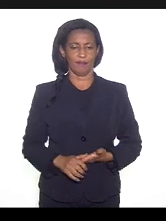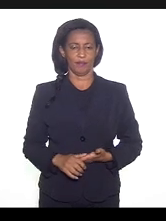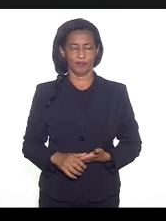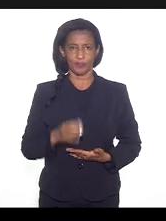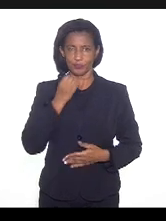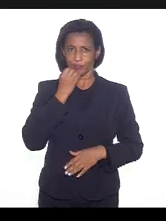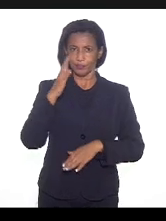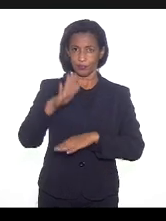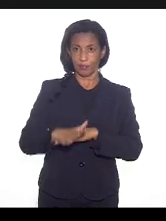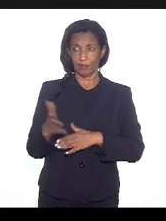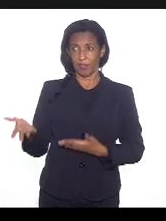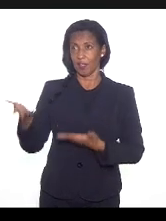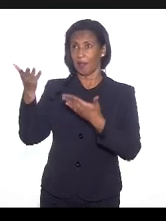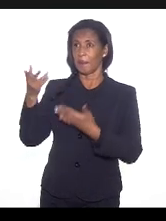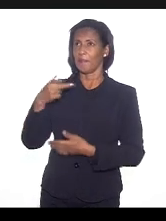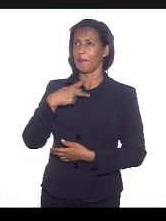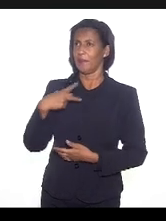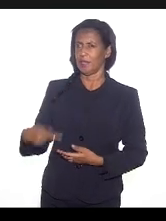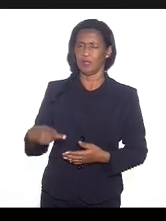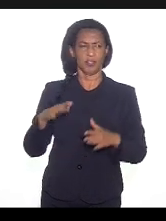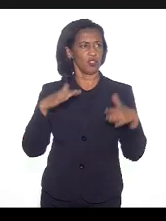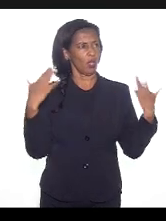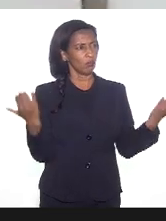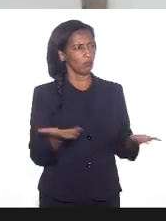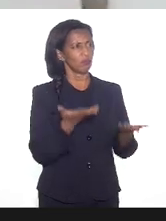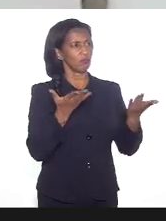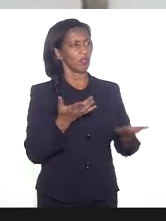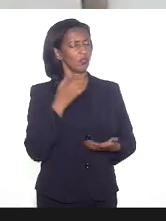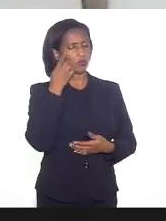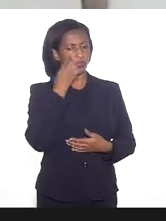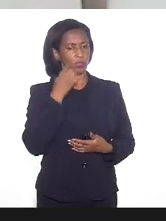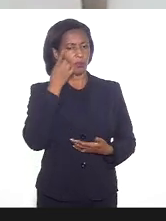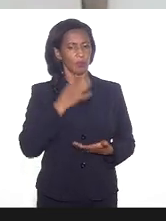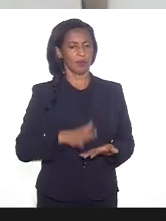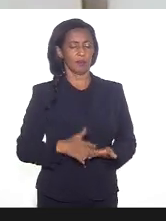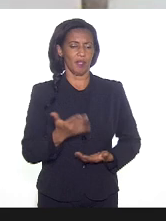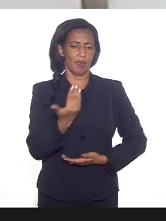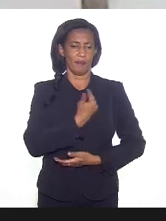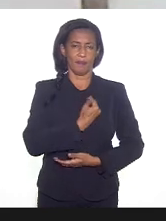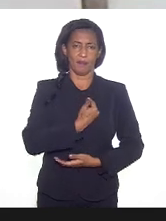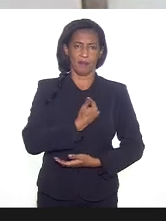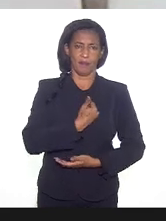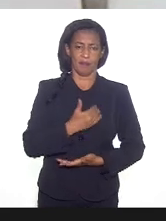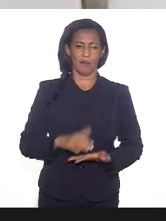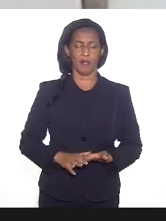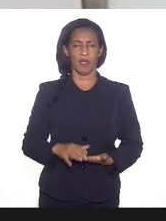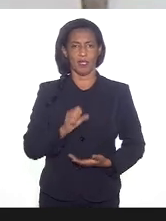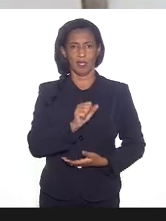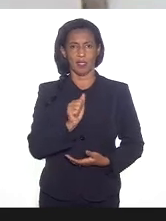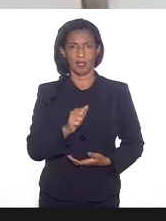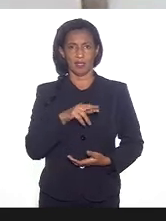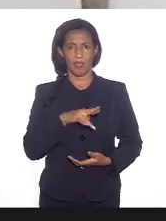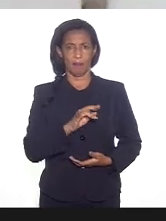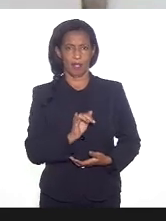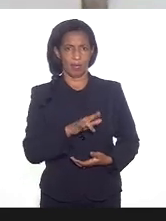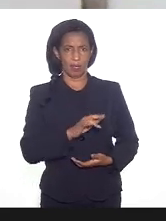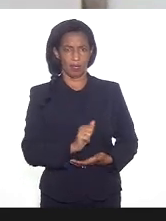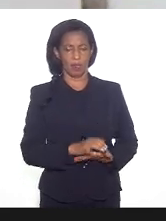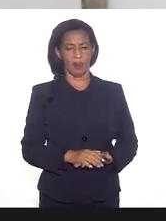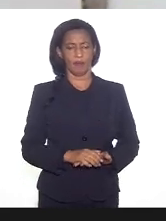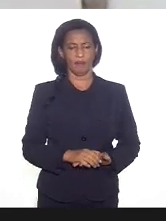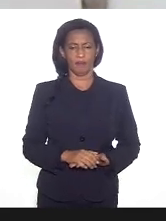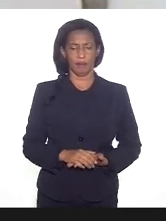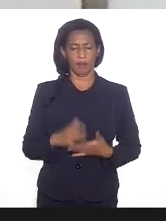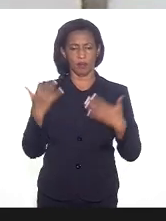Boa tarde, senhor presidente. Boa tarde a todos os deputados. Boa tarde, minha amiga, colega Sabrina. É só